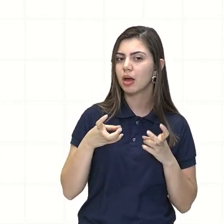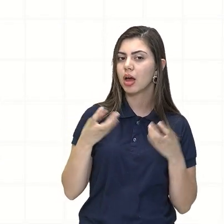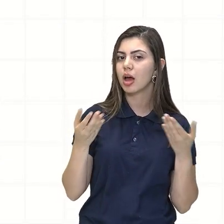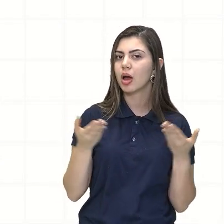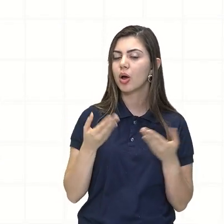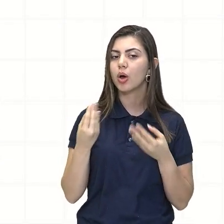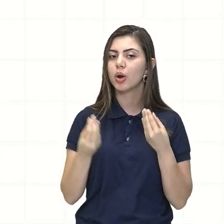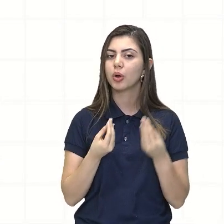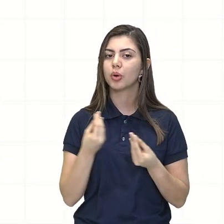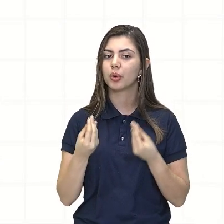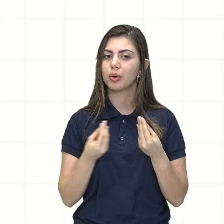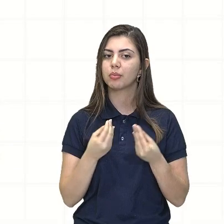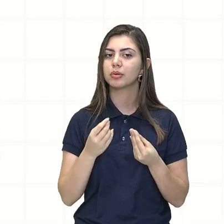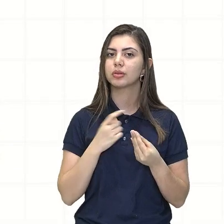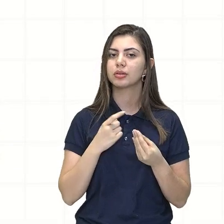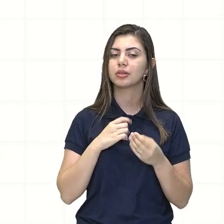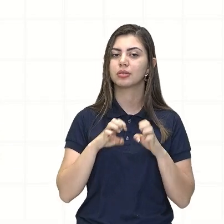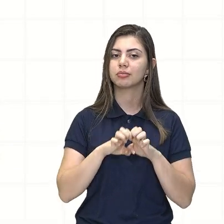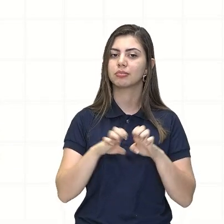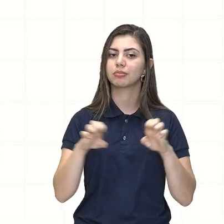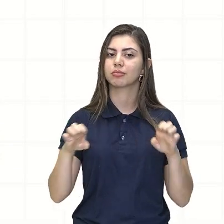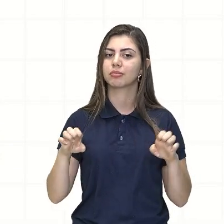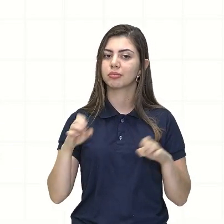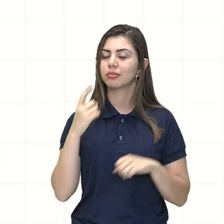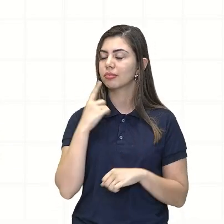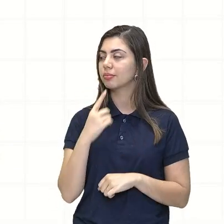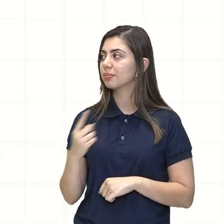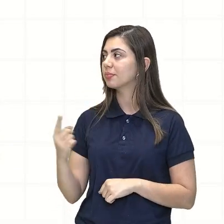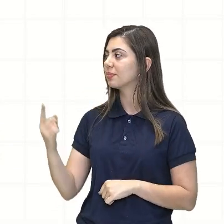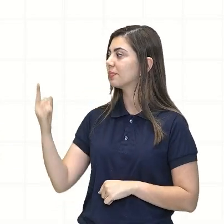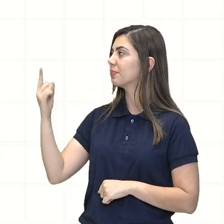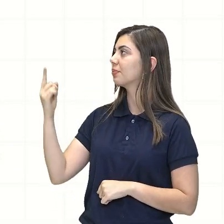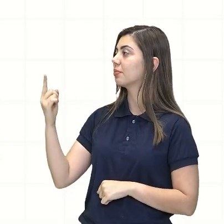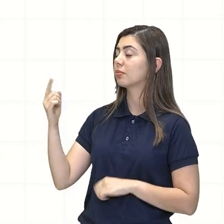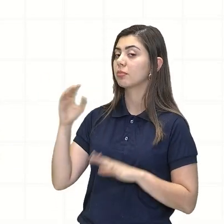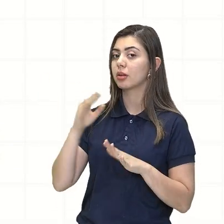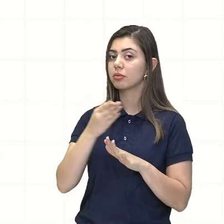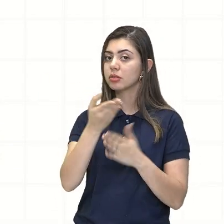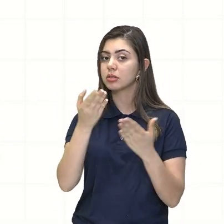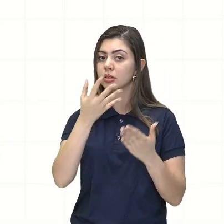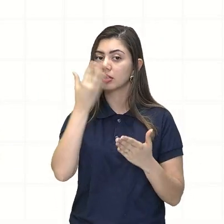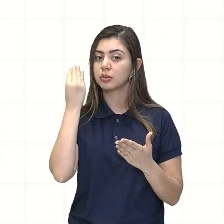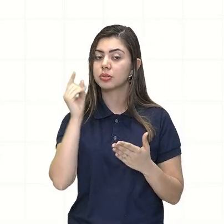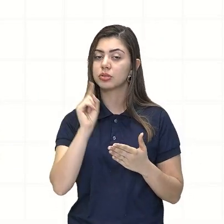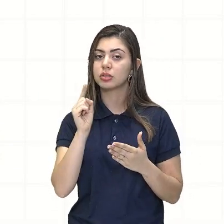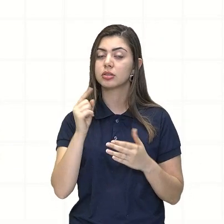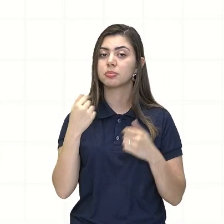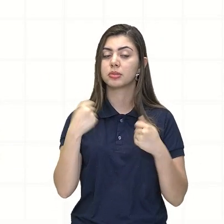uma expressão. Não esqueçam que na expressão você tem que resolver